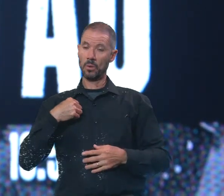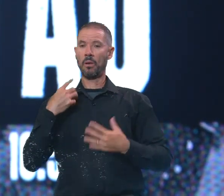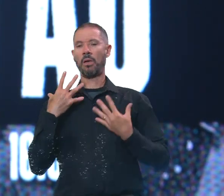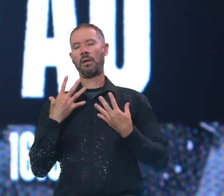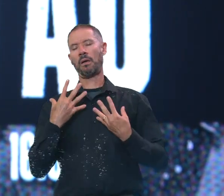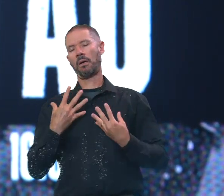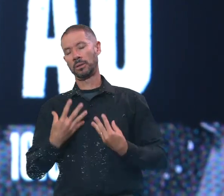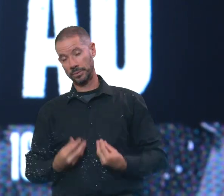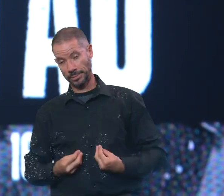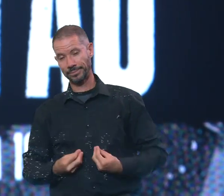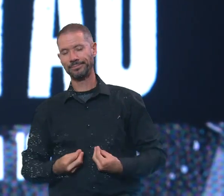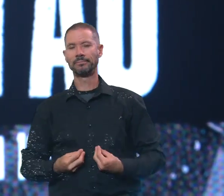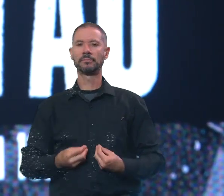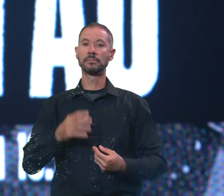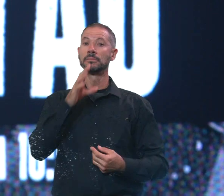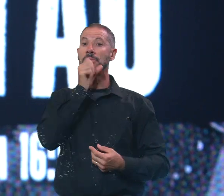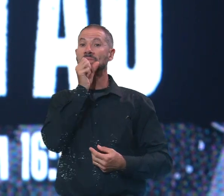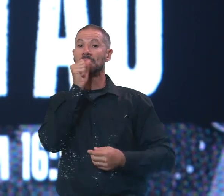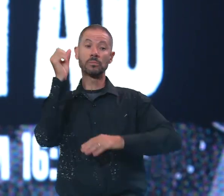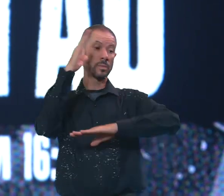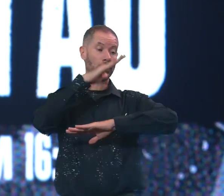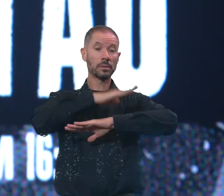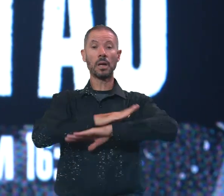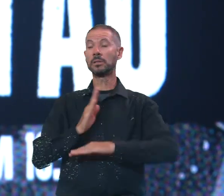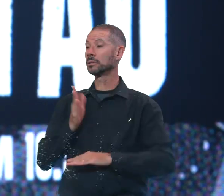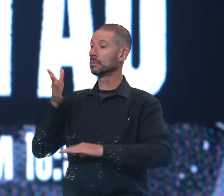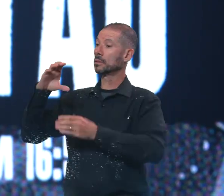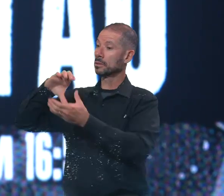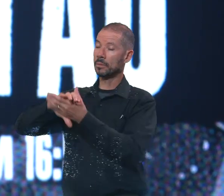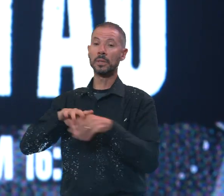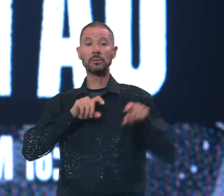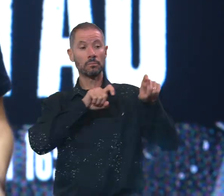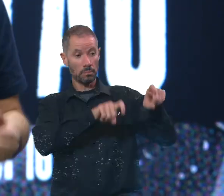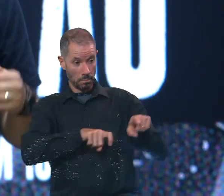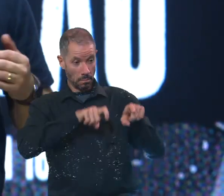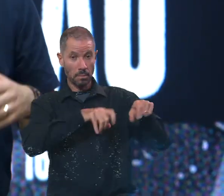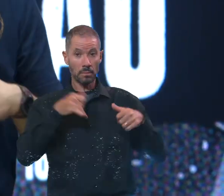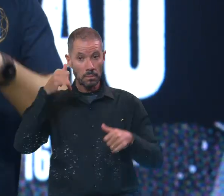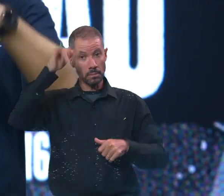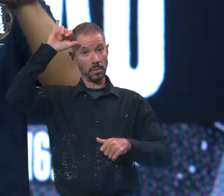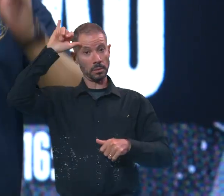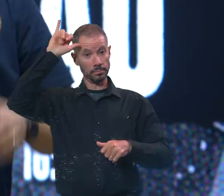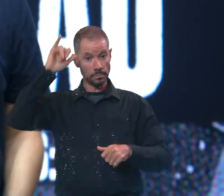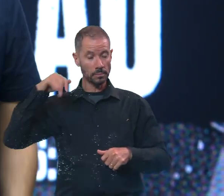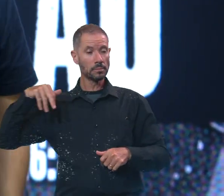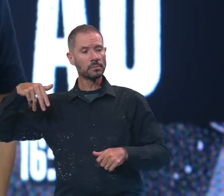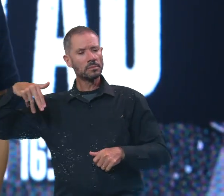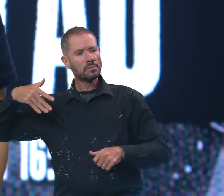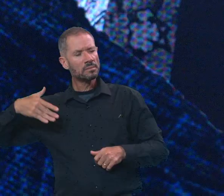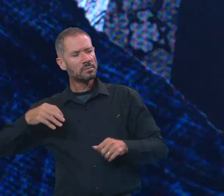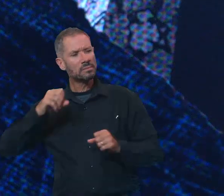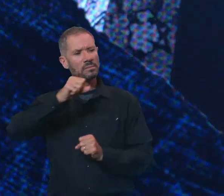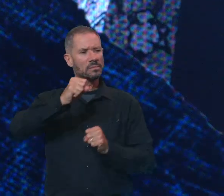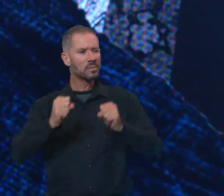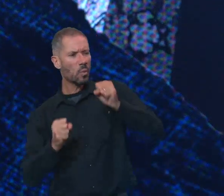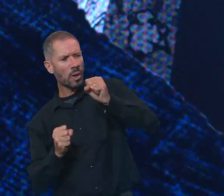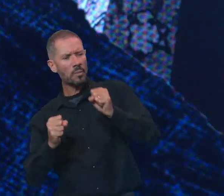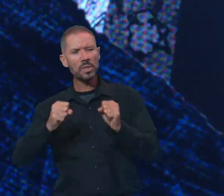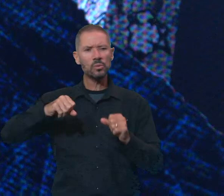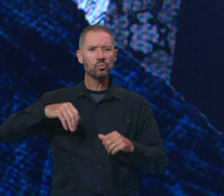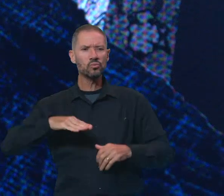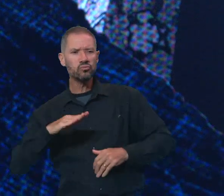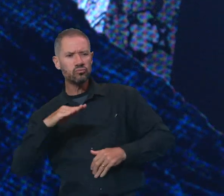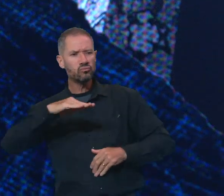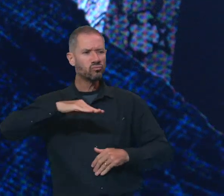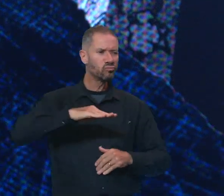exausto. Era um sábado à tarde, eu estava indo fazer um casamento numa chácara, e no caminho dessa chácara, na BR, indo para lá, eu lembro que